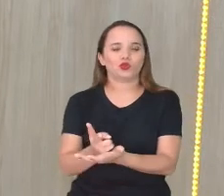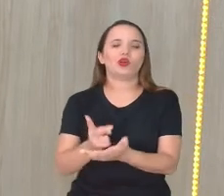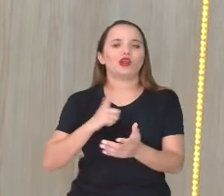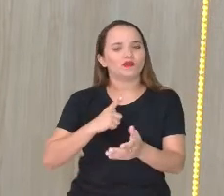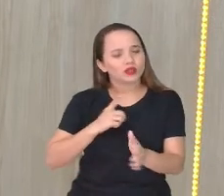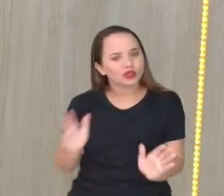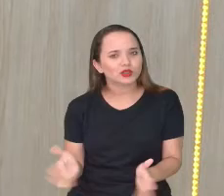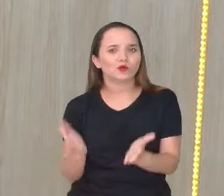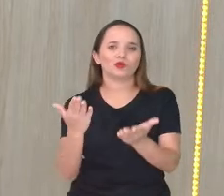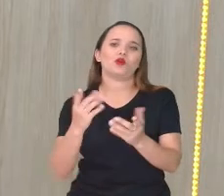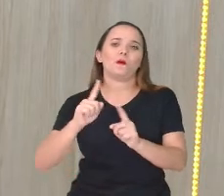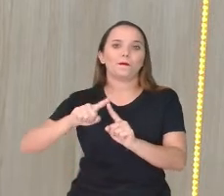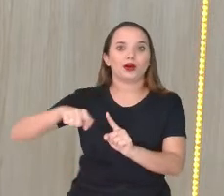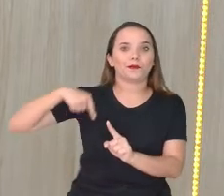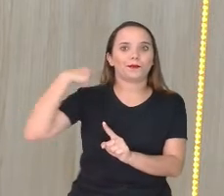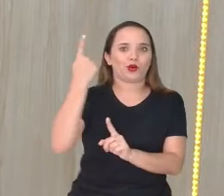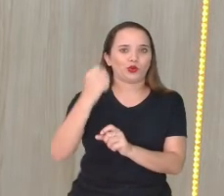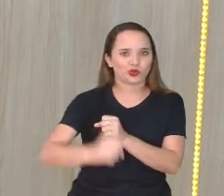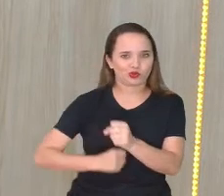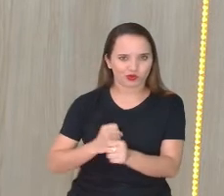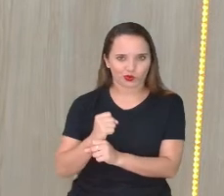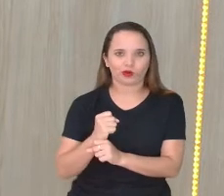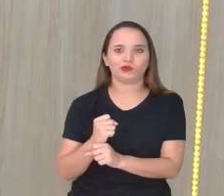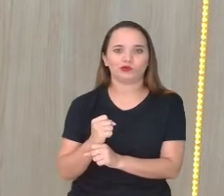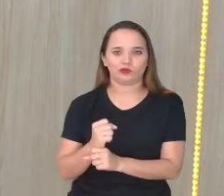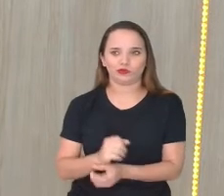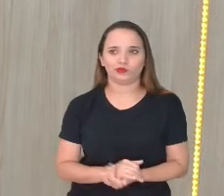para o ano letivo seguinte.